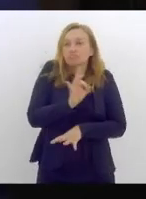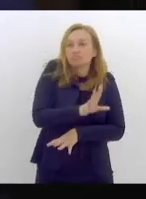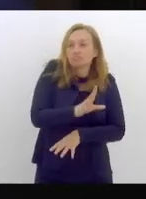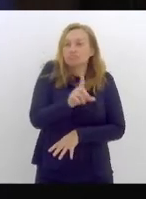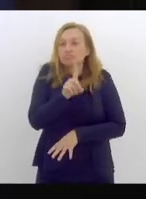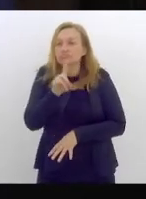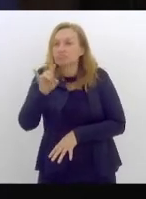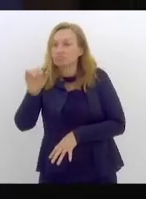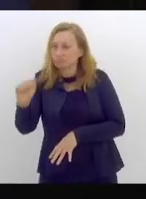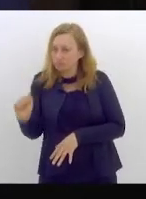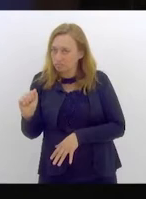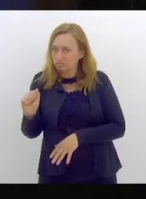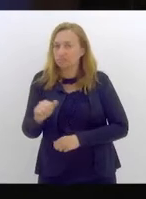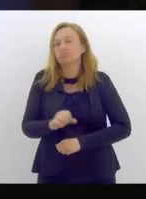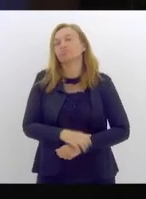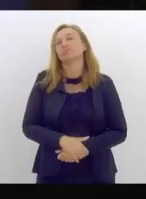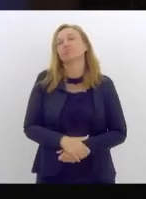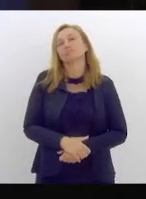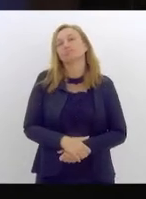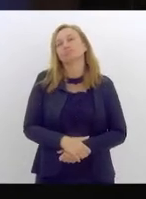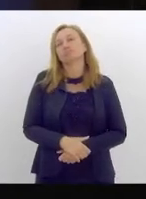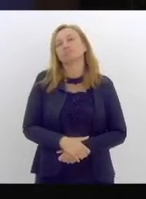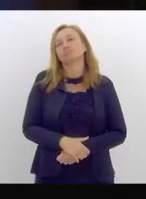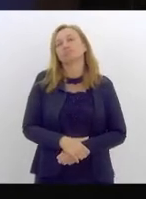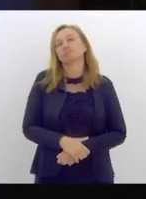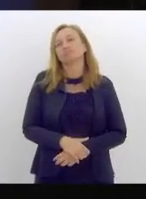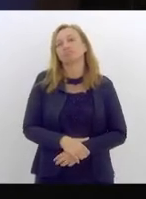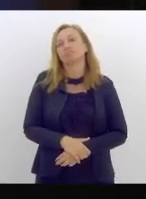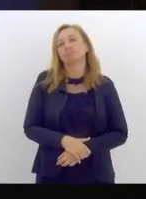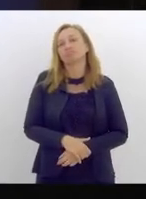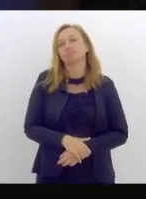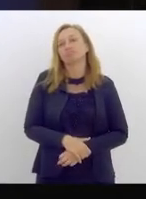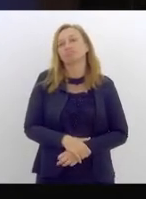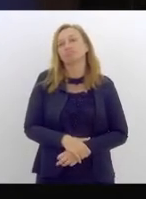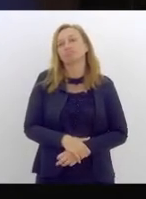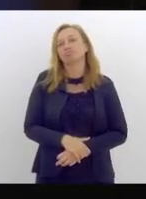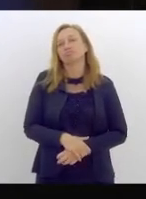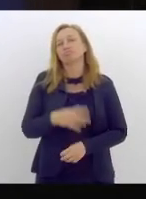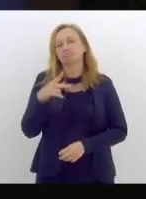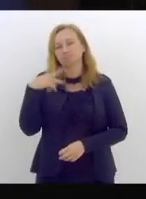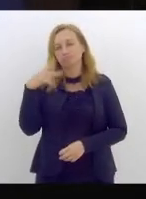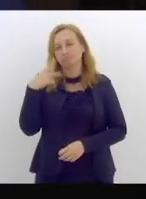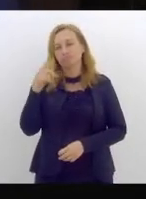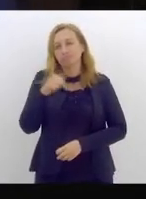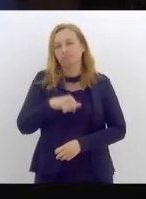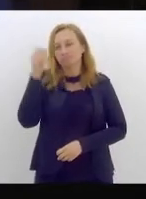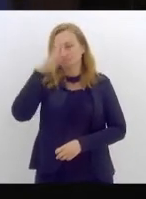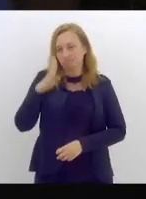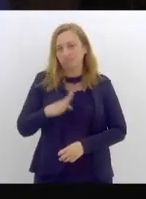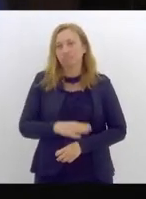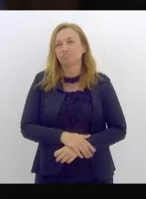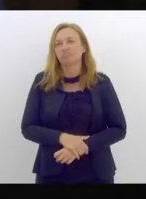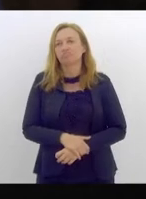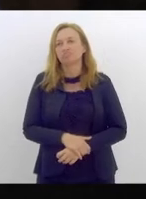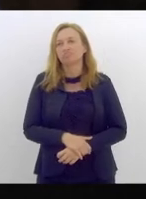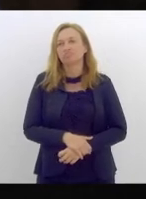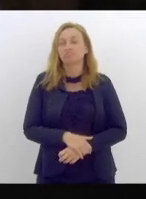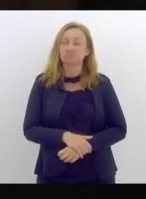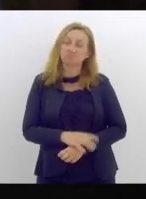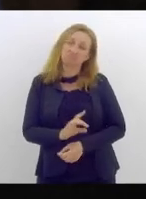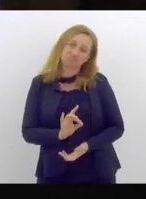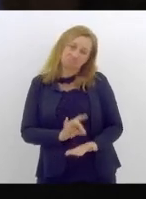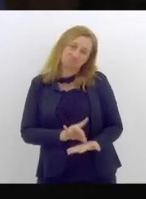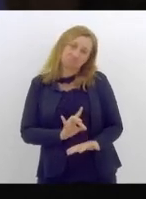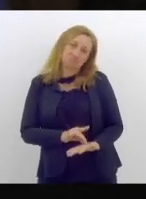dias é devida da nossa política aqui no Brasil eu